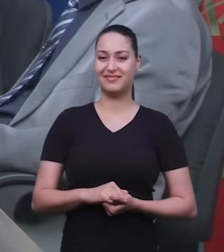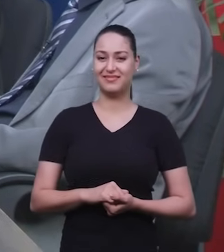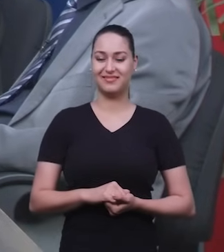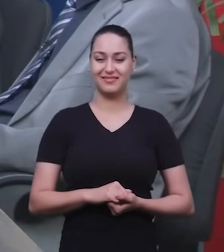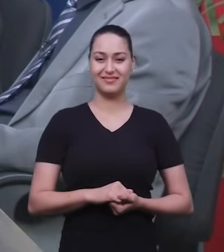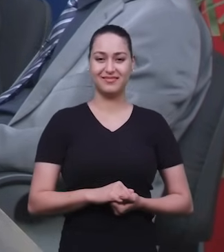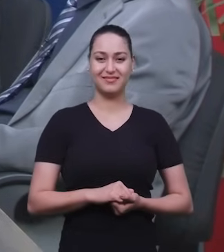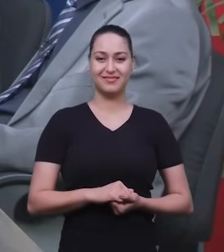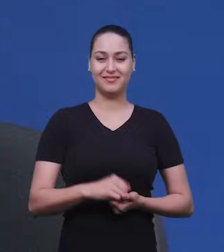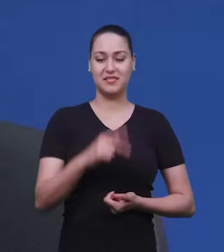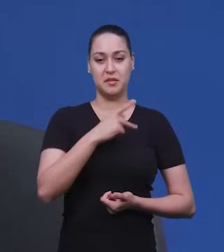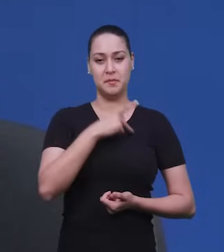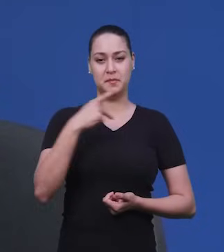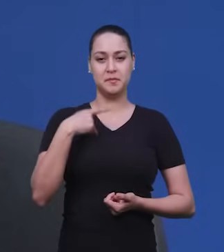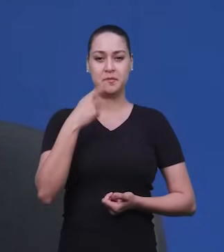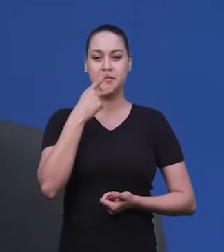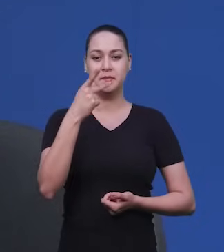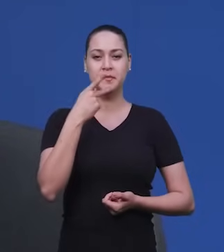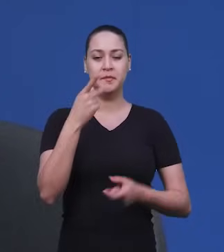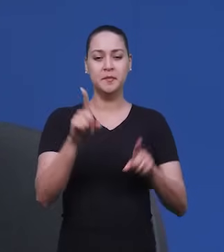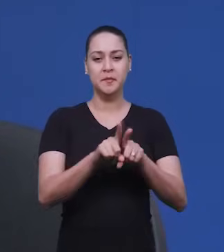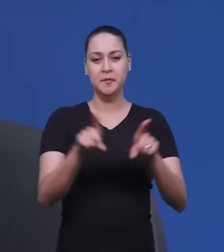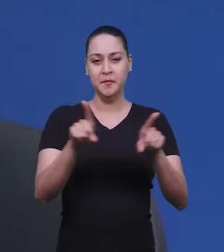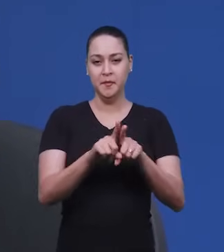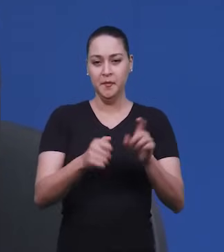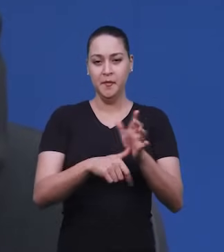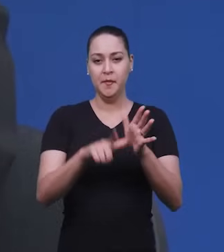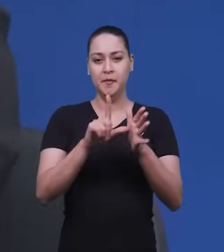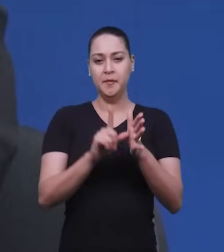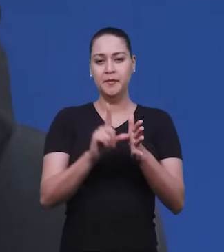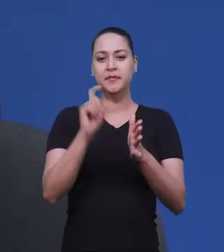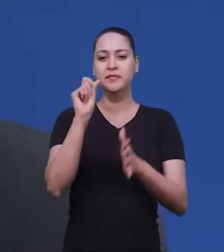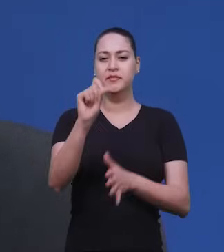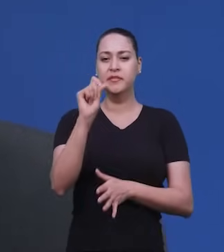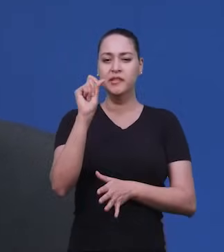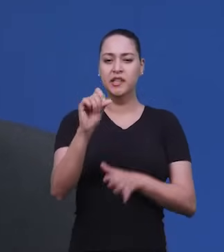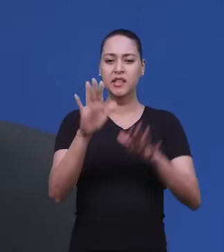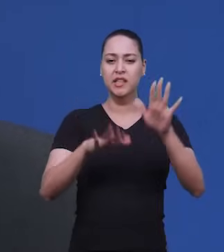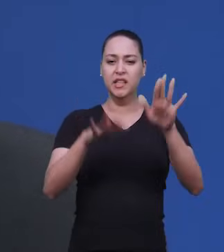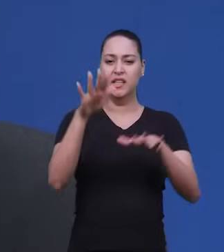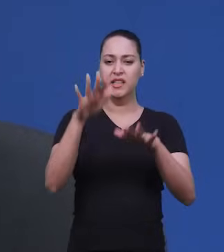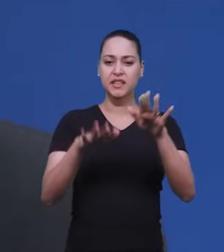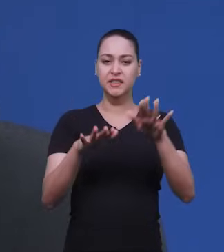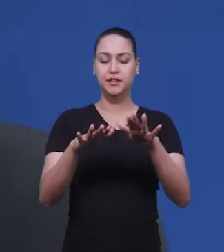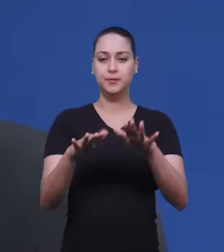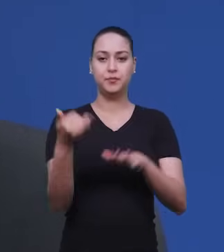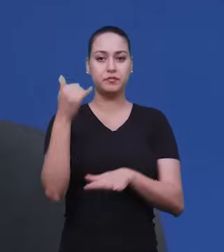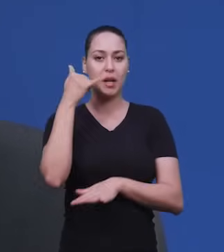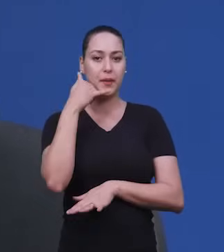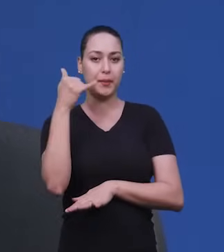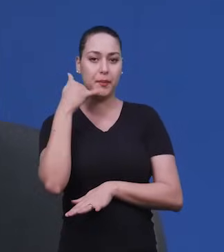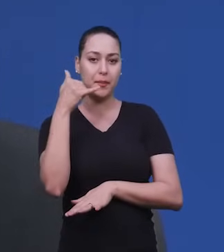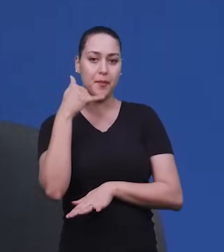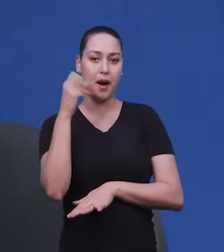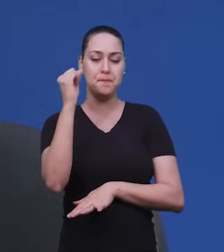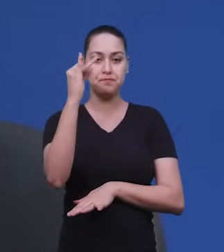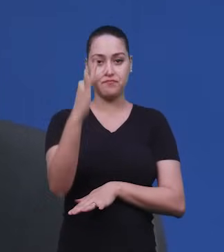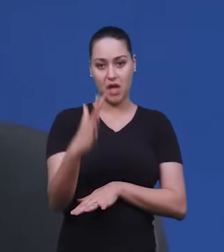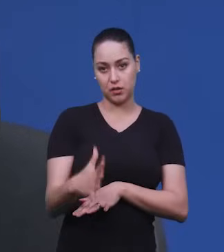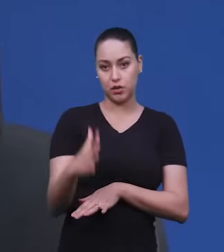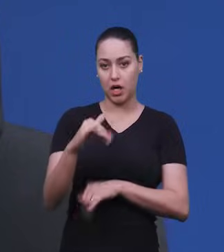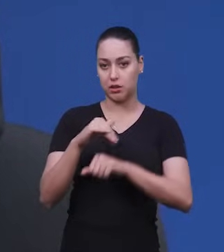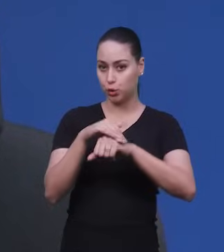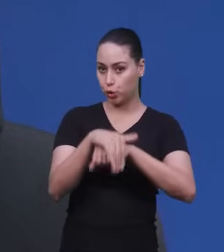estava comentando antes, né, justamente sobre isso, de às vezes ele atende muito na madrugada, Sim. nas